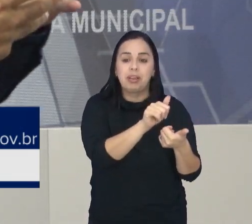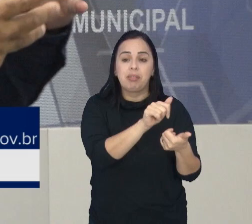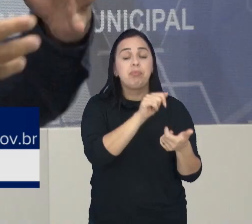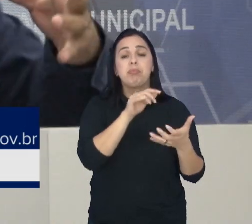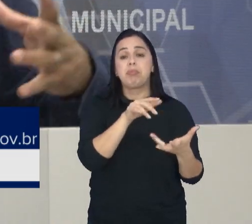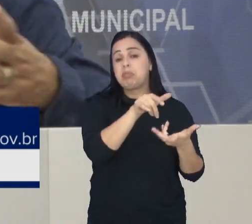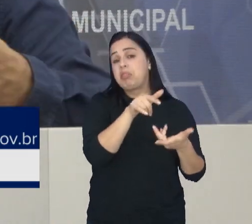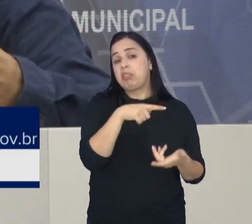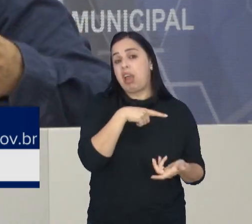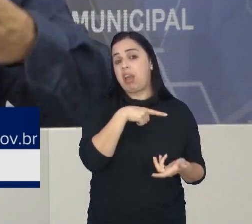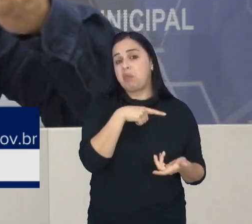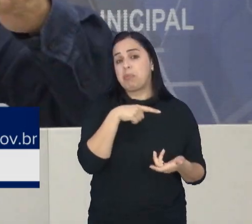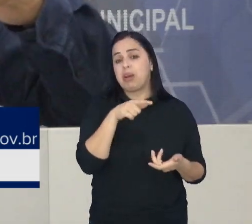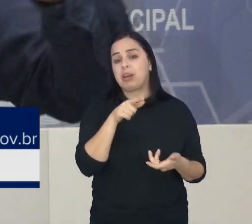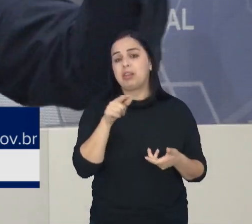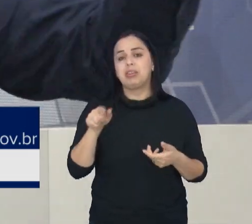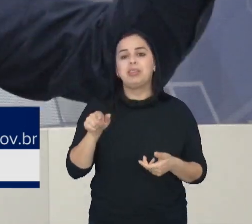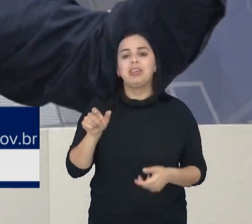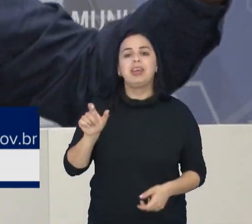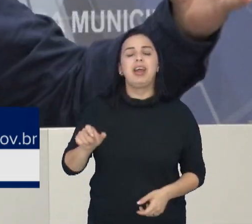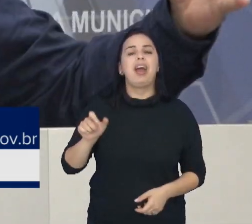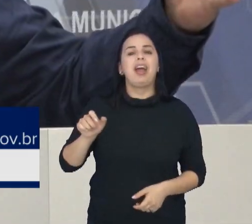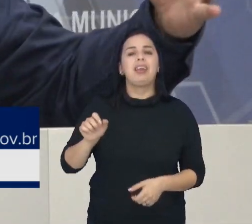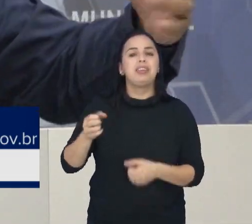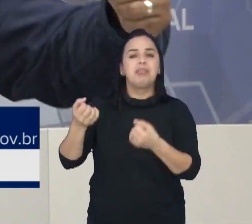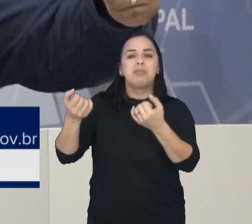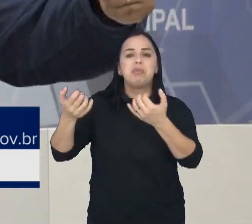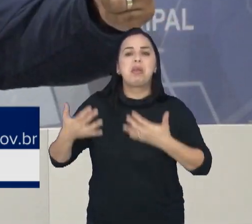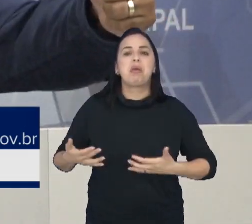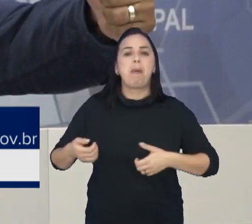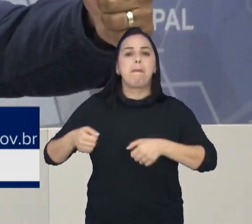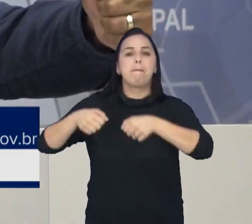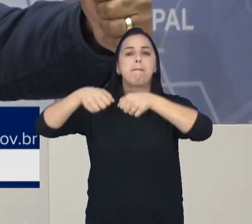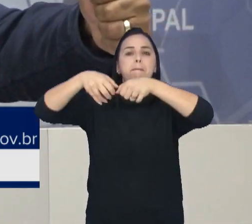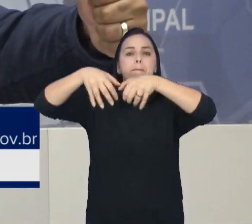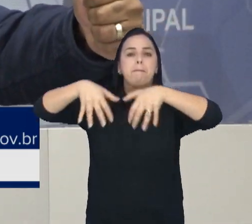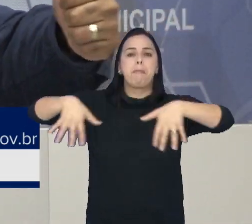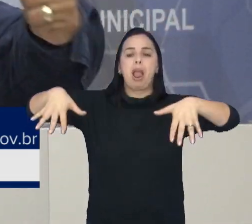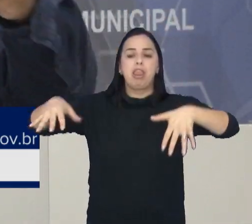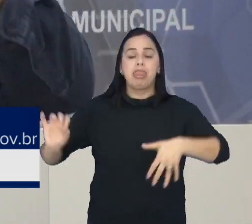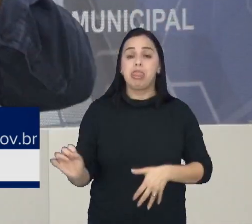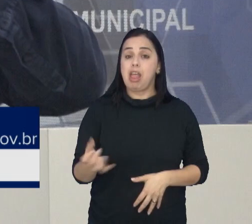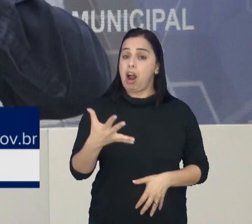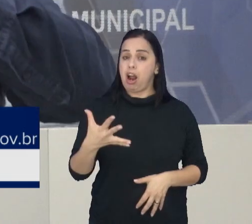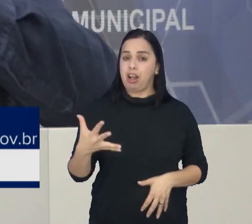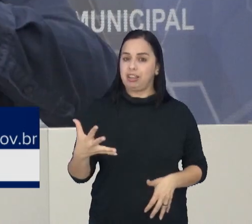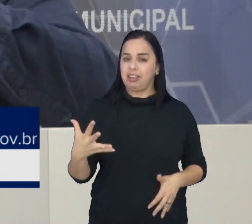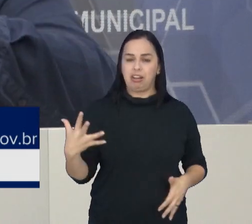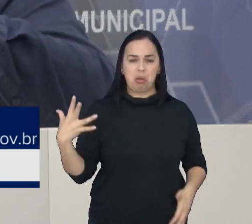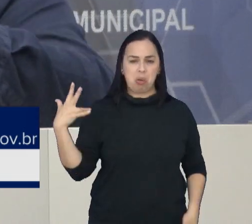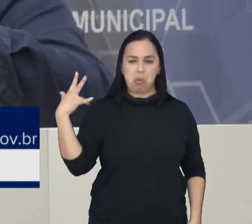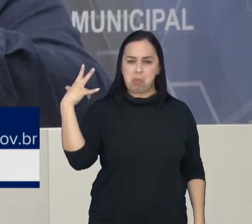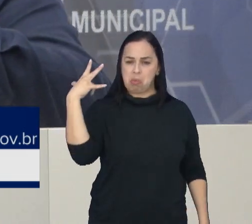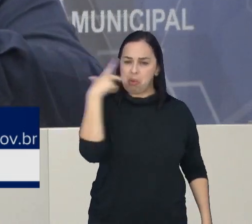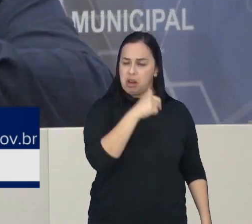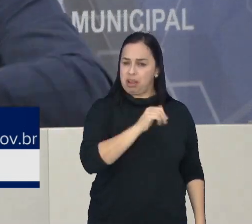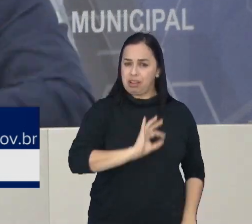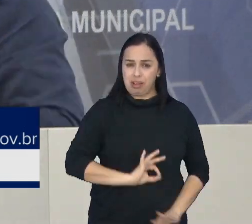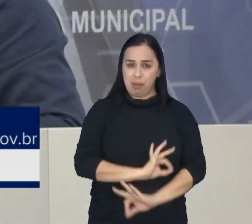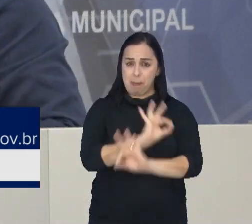gestão, ela criou um novo marco da educação. Lindo! Lindo falar